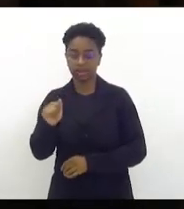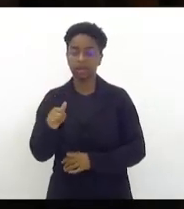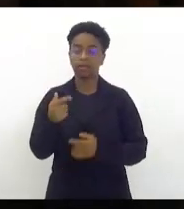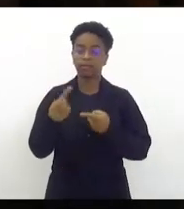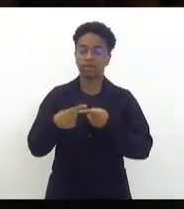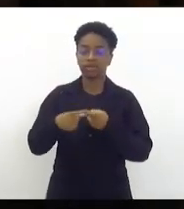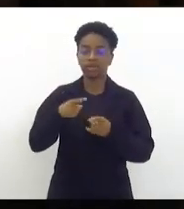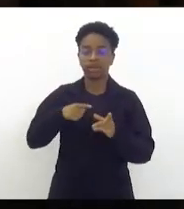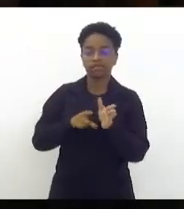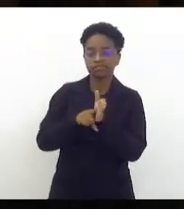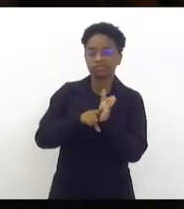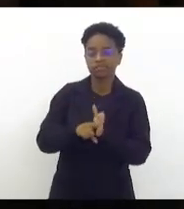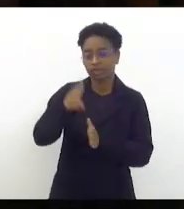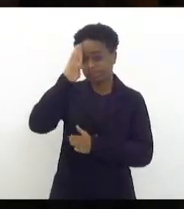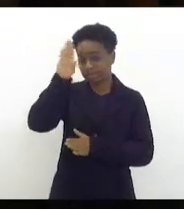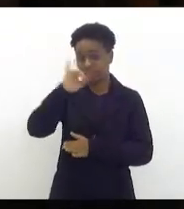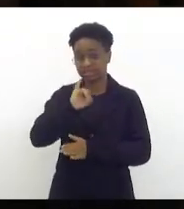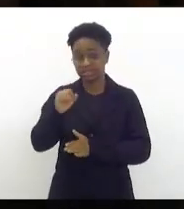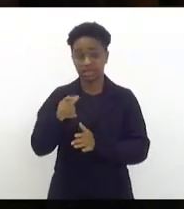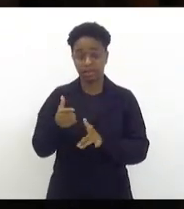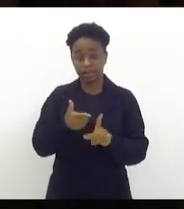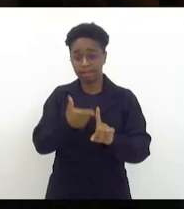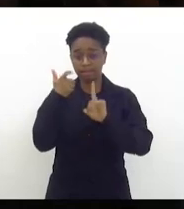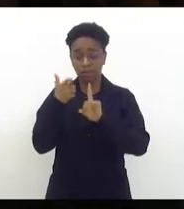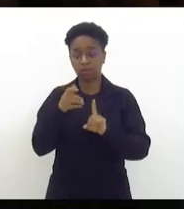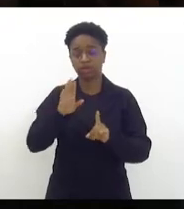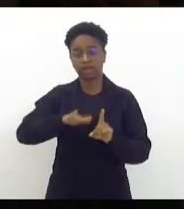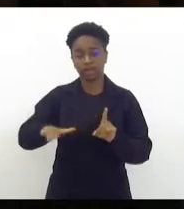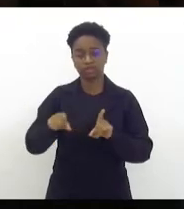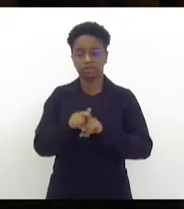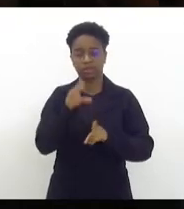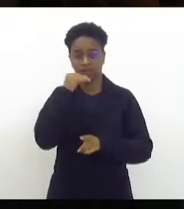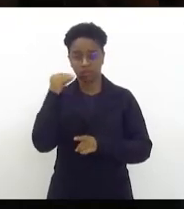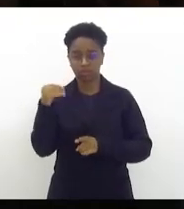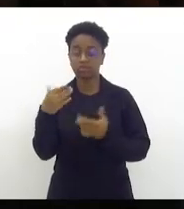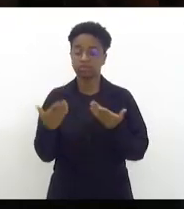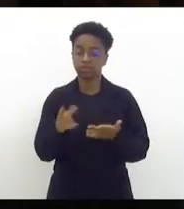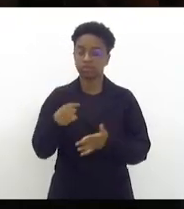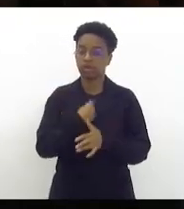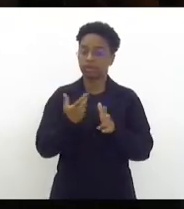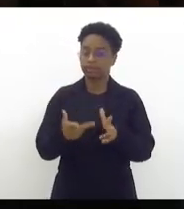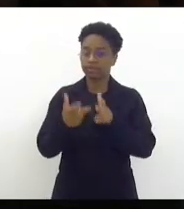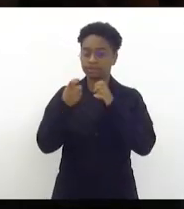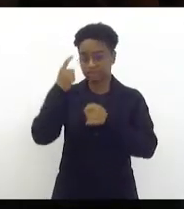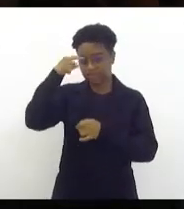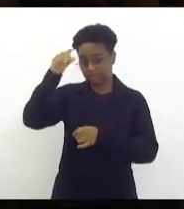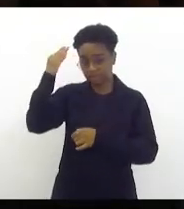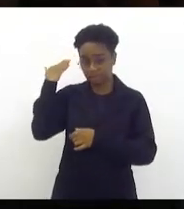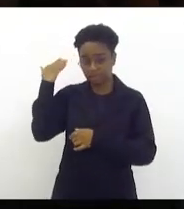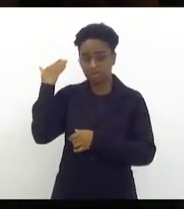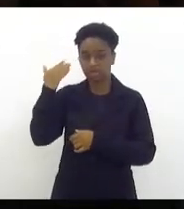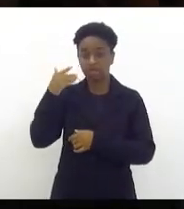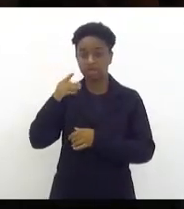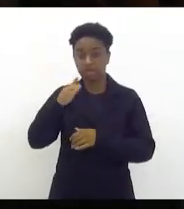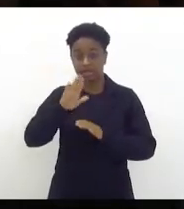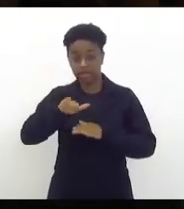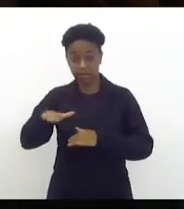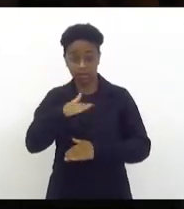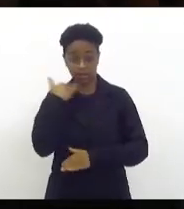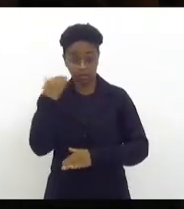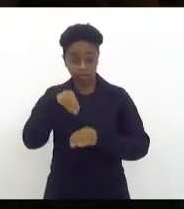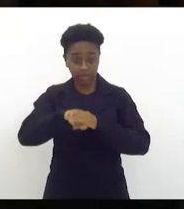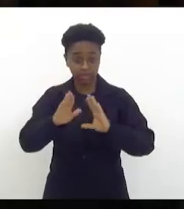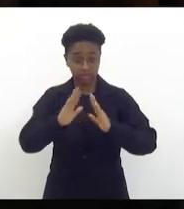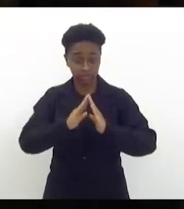investigação prioritária em casos de assassinatos de crianças e adolescentes. A gente viu aí nas últimas semanas crianças morrendo dentro de casa,